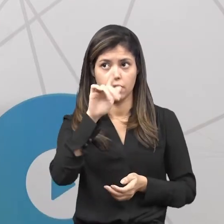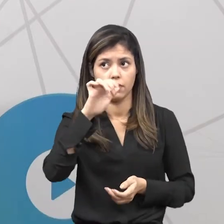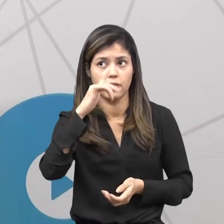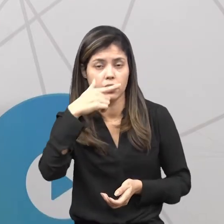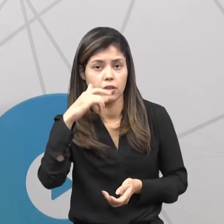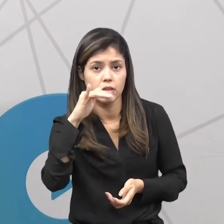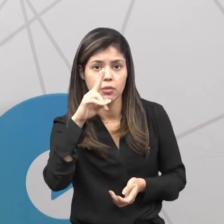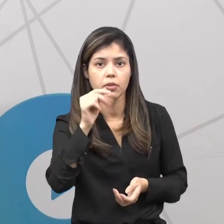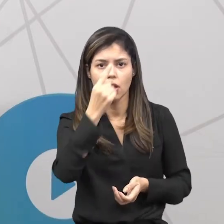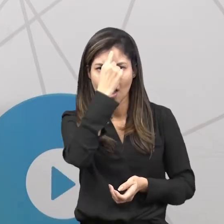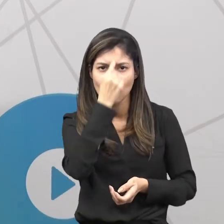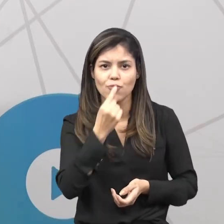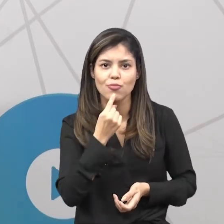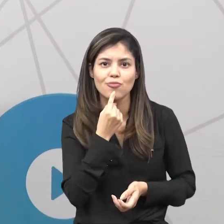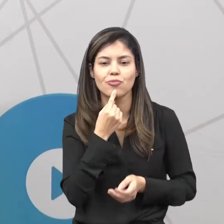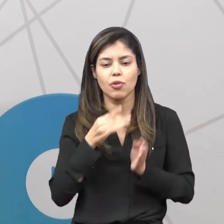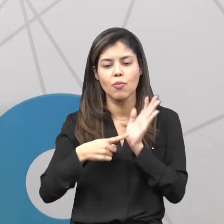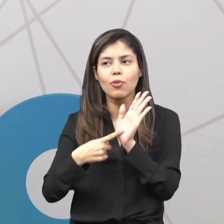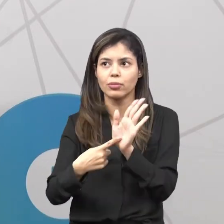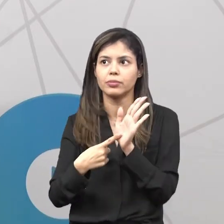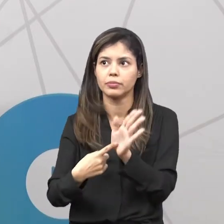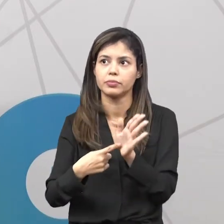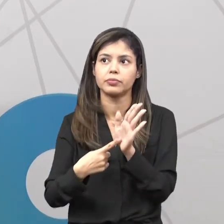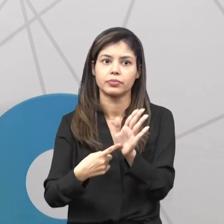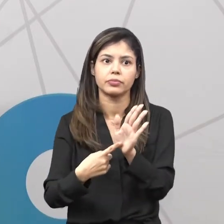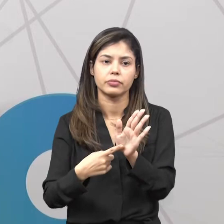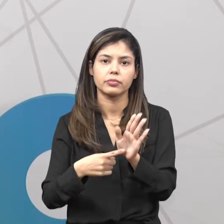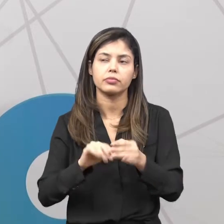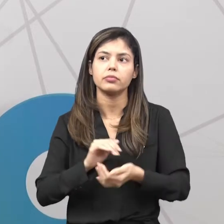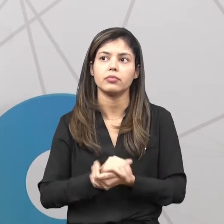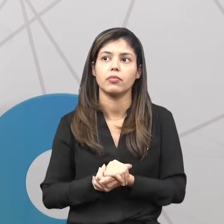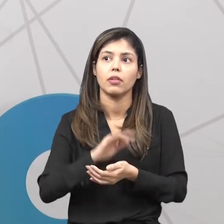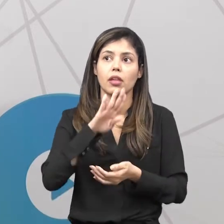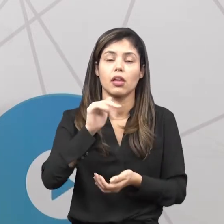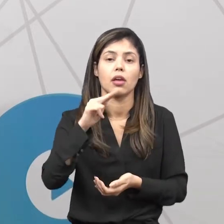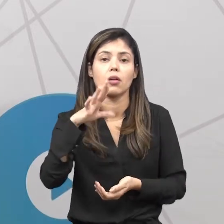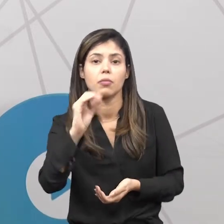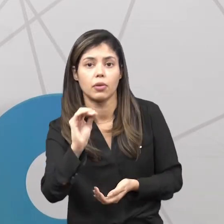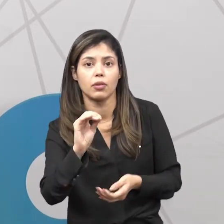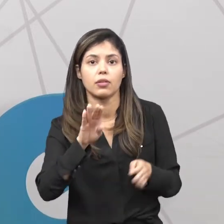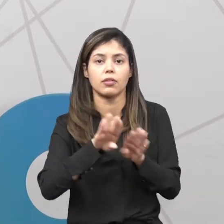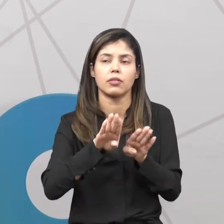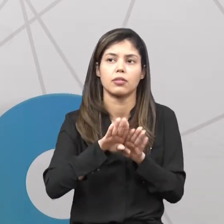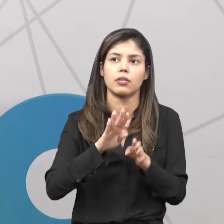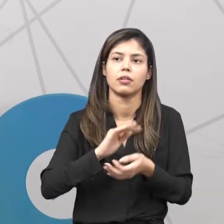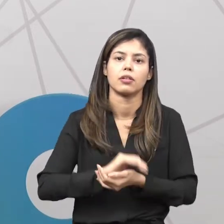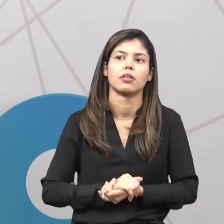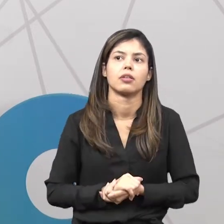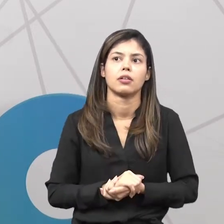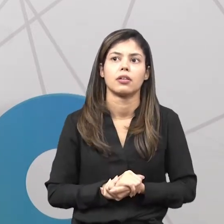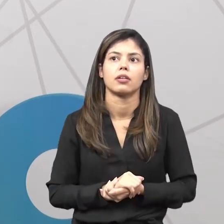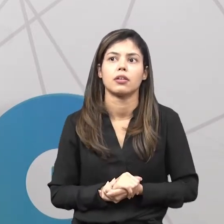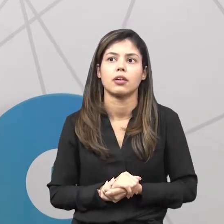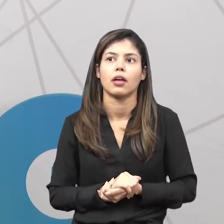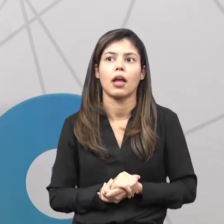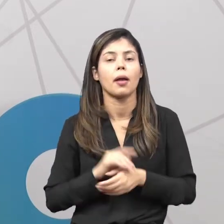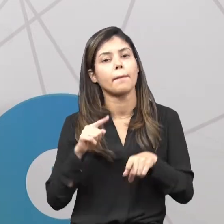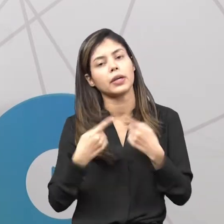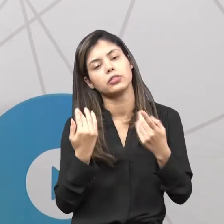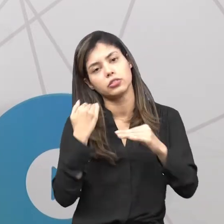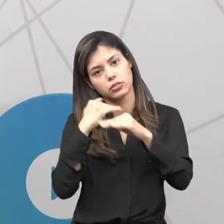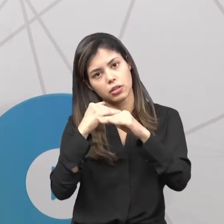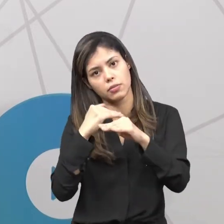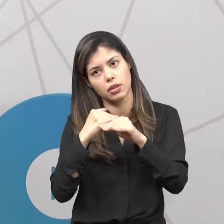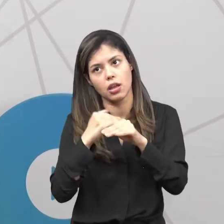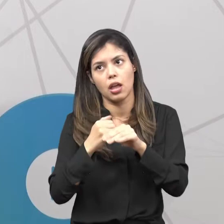flexibilidade, a imagem já nos ajuda bastante. Esse é o famoso banco de Wells, tá? Mas também não